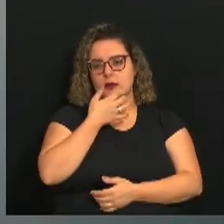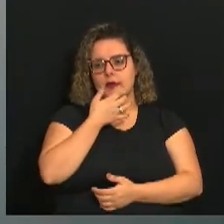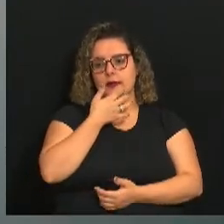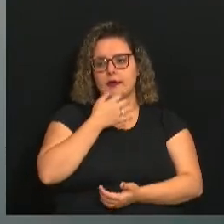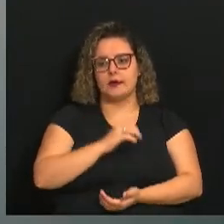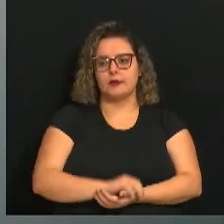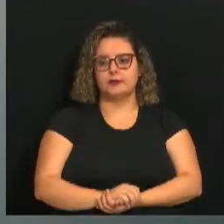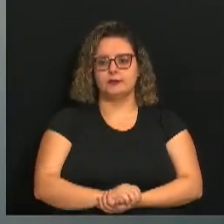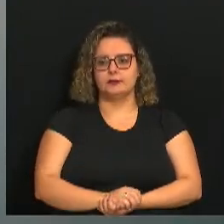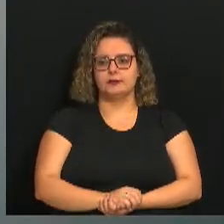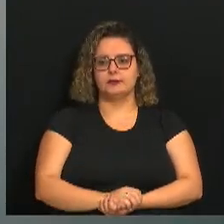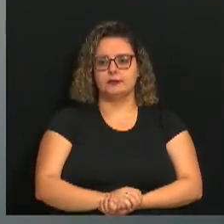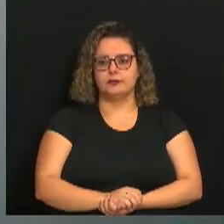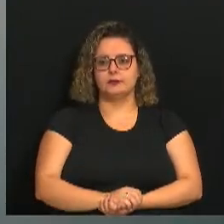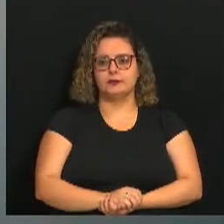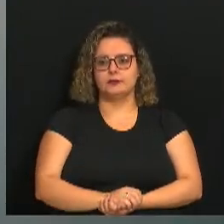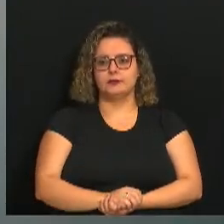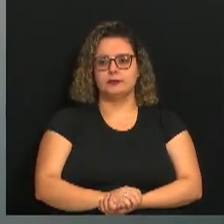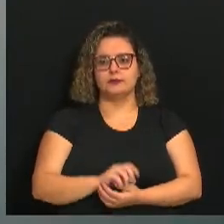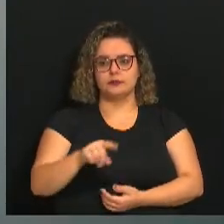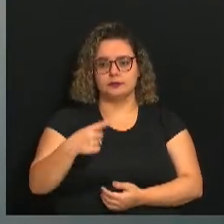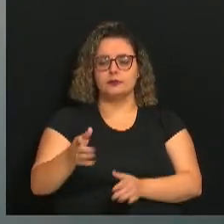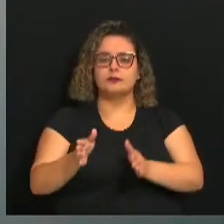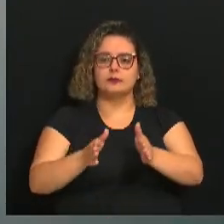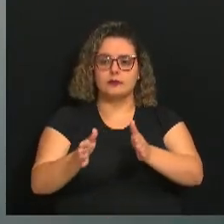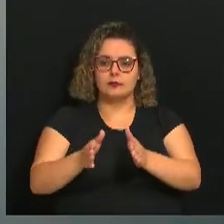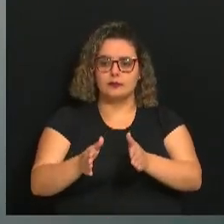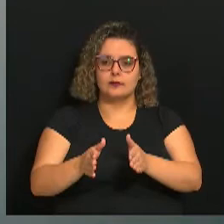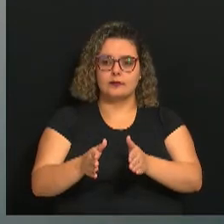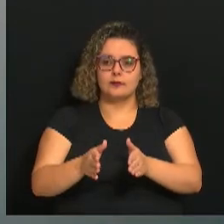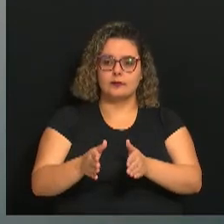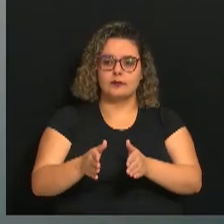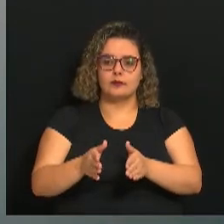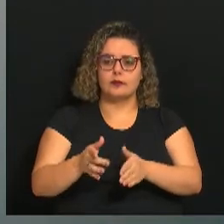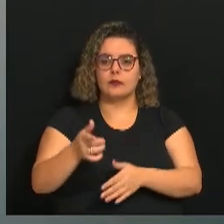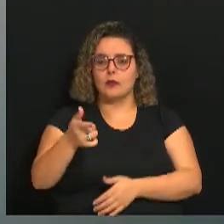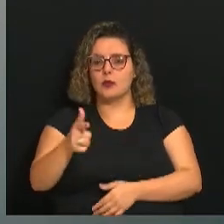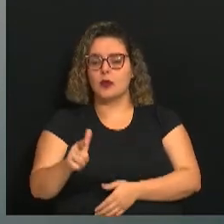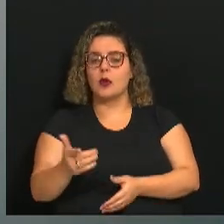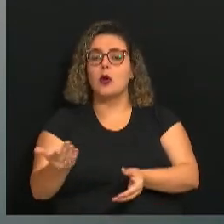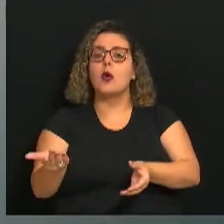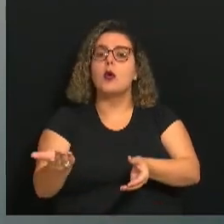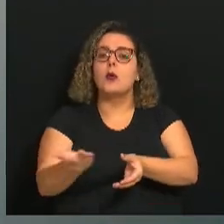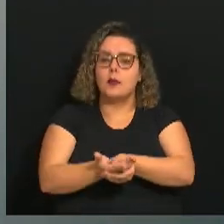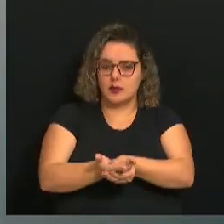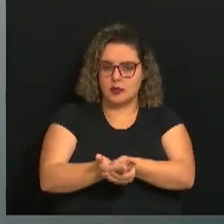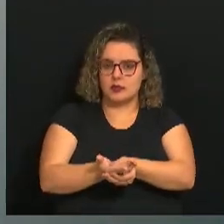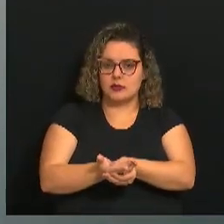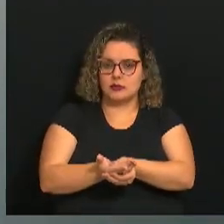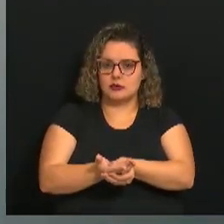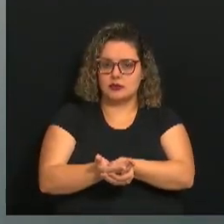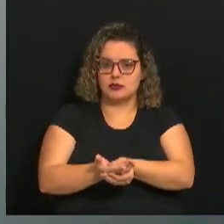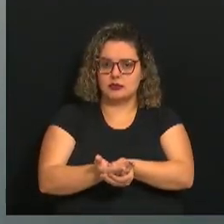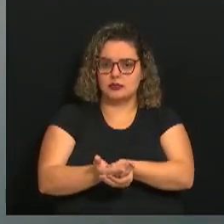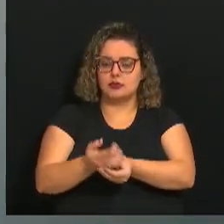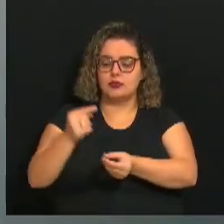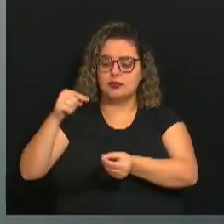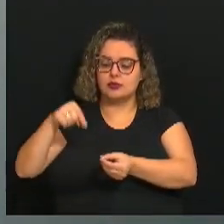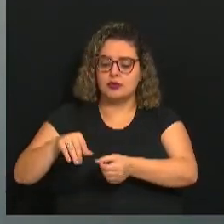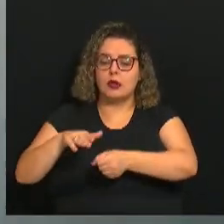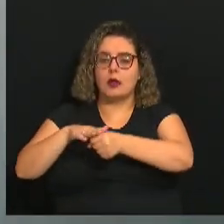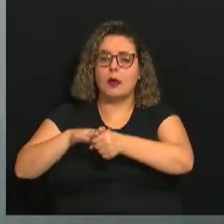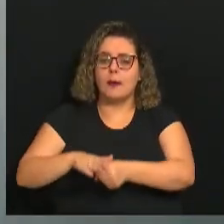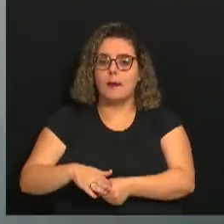Depois dessa etapa, a gente segue com um processo de penalização da empresa. Então, independente da empresa